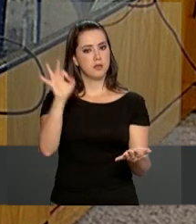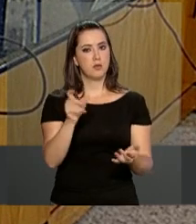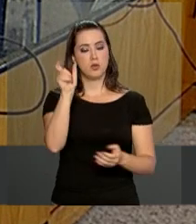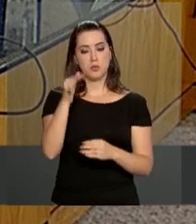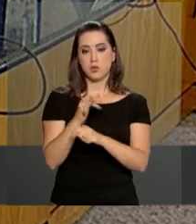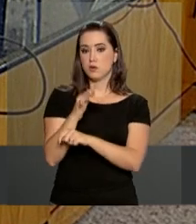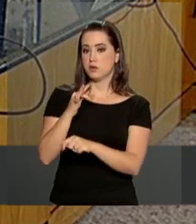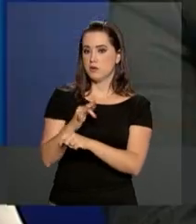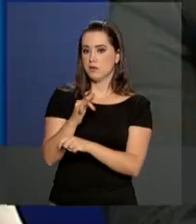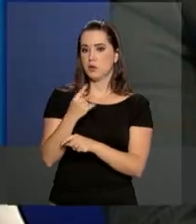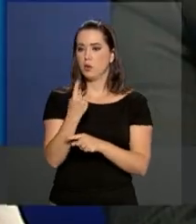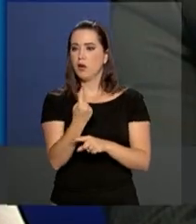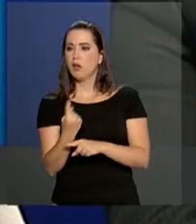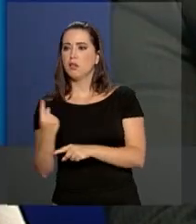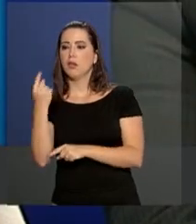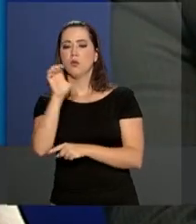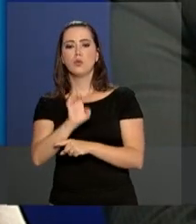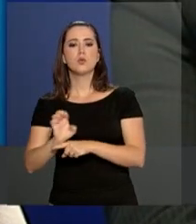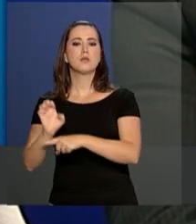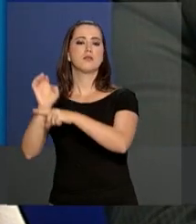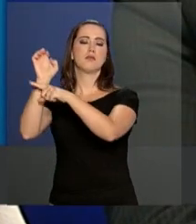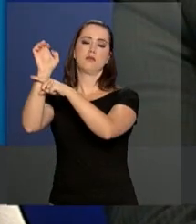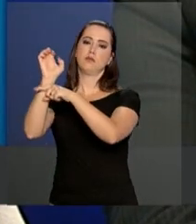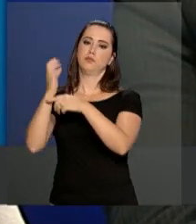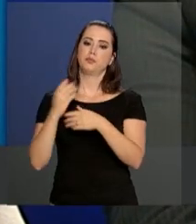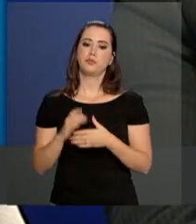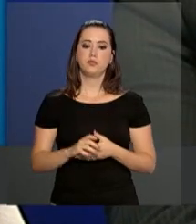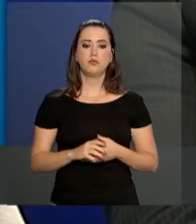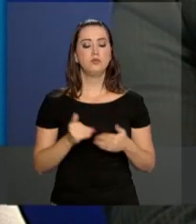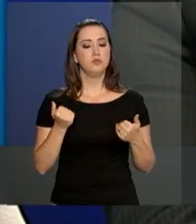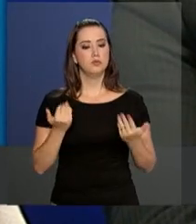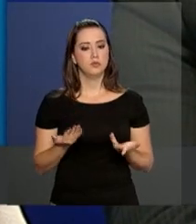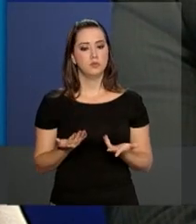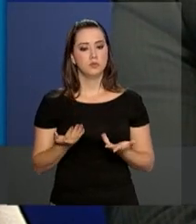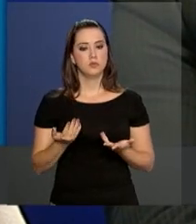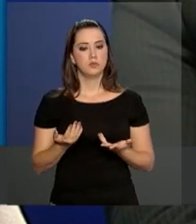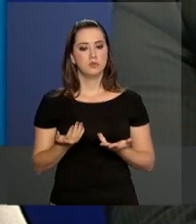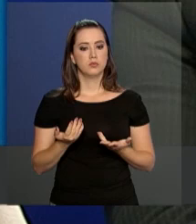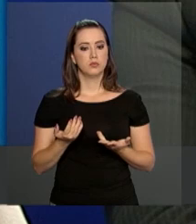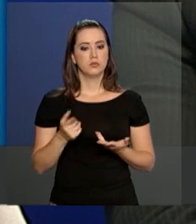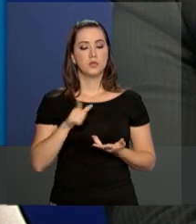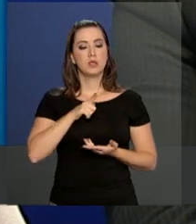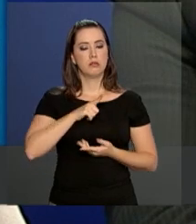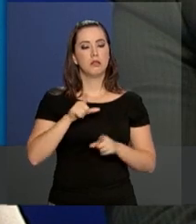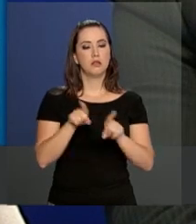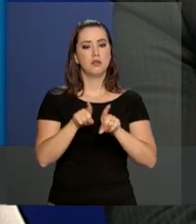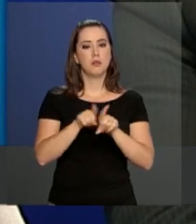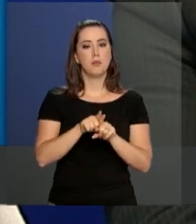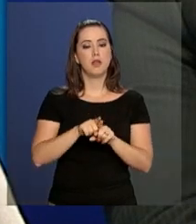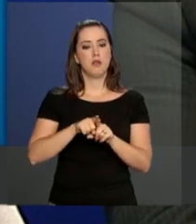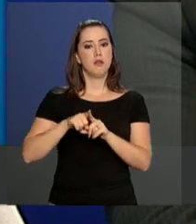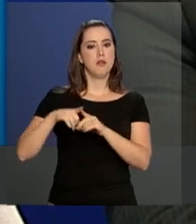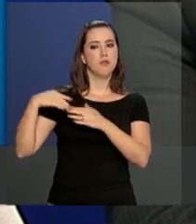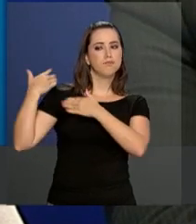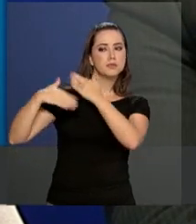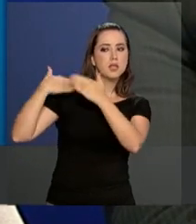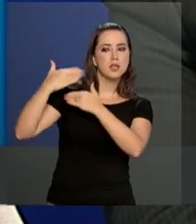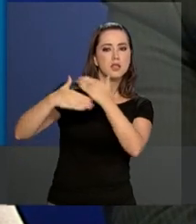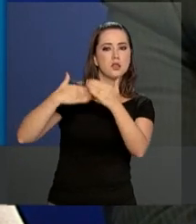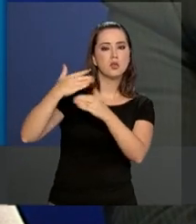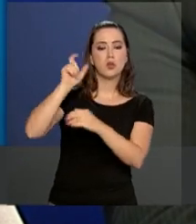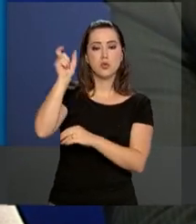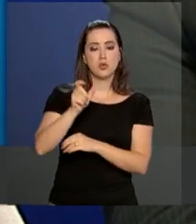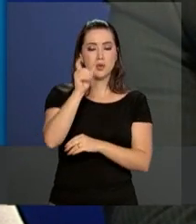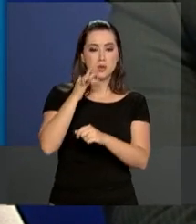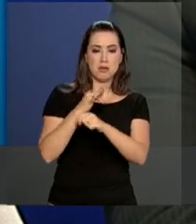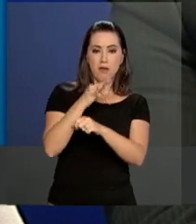ausentes por cada um dos das unidades da federação né temos também um histórico de abstenção aí ao